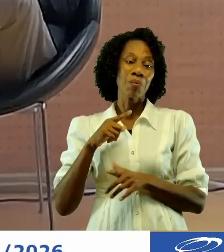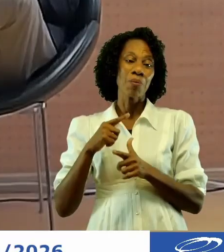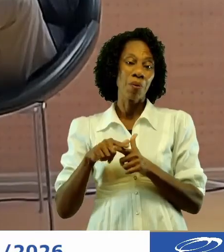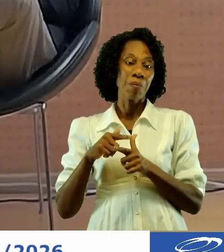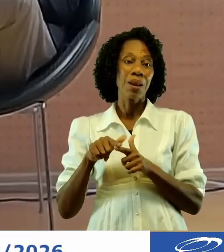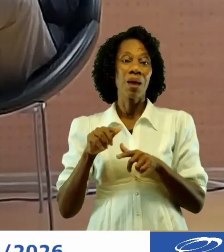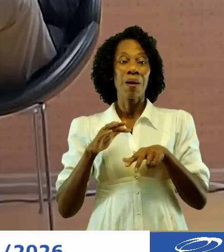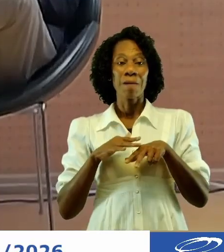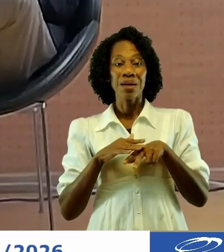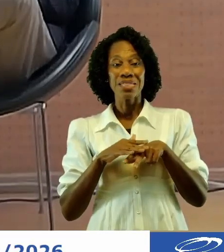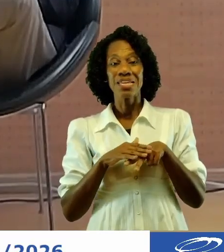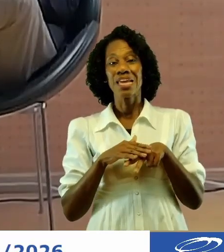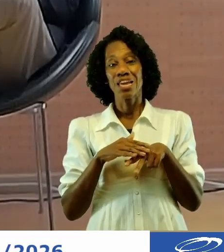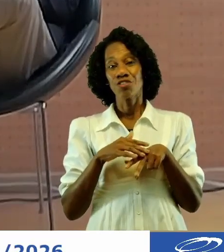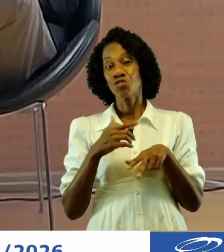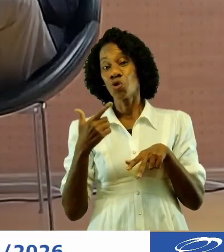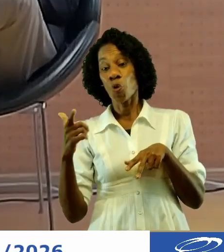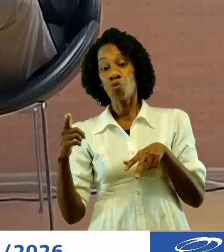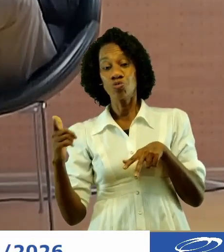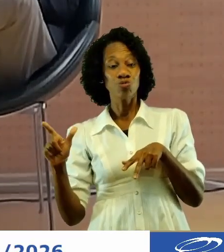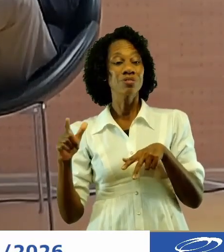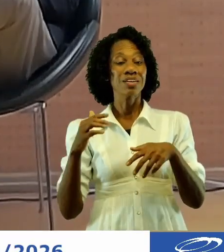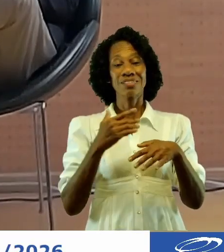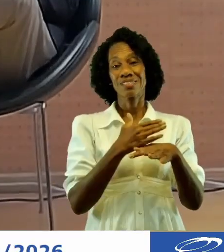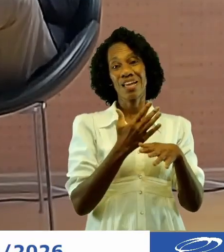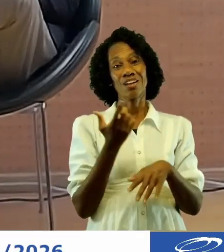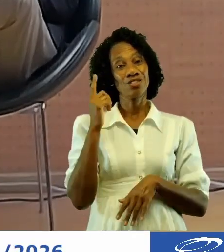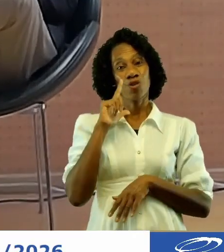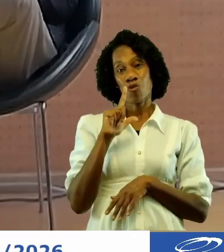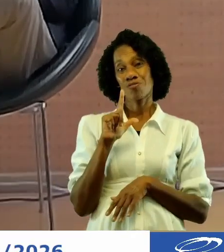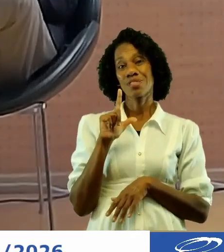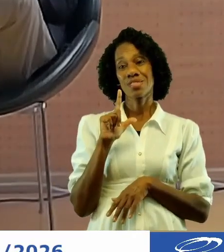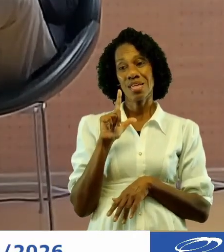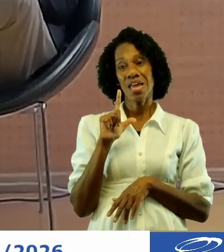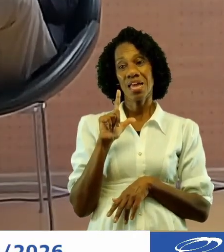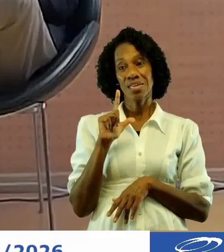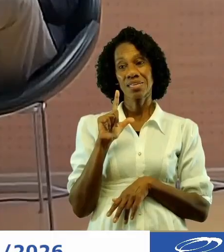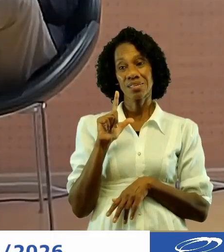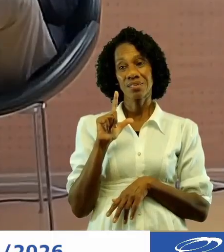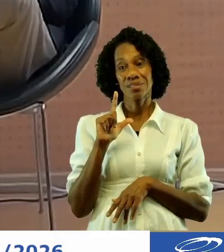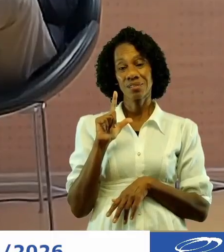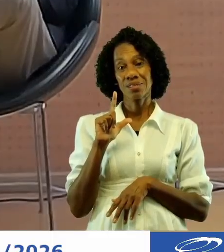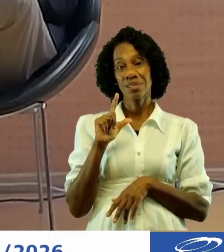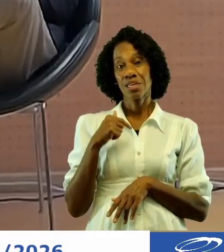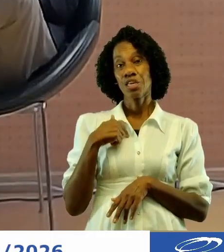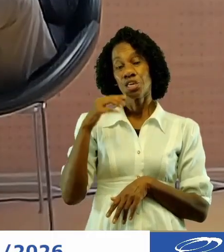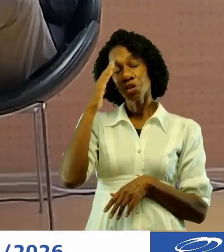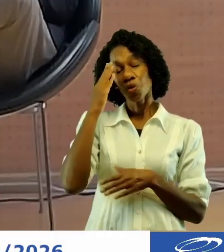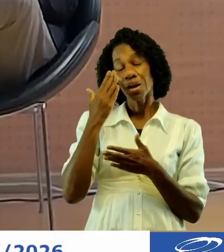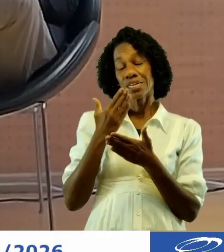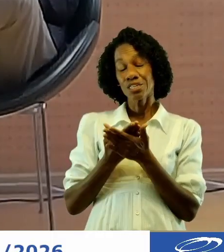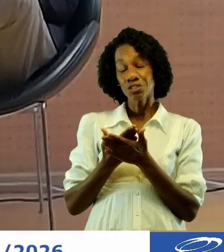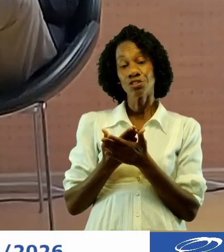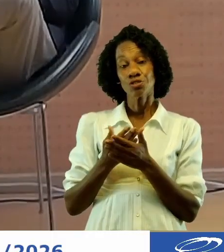interior de São Paulo, vêm de outras cidades que não conseguem. E exatamente por isso que cada vez mais eu acredito que a gente tem que explorar as drogas que estão